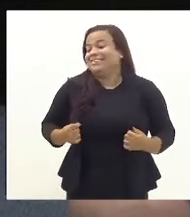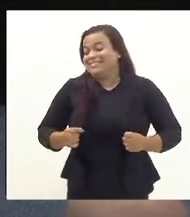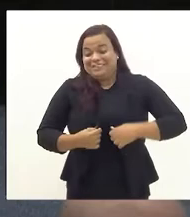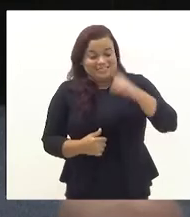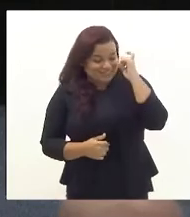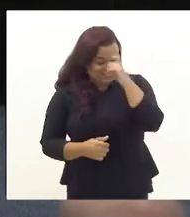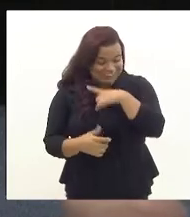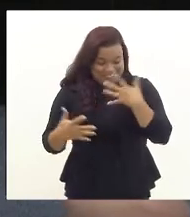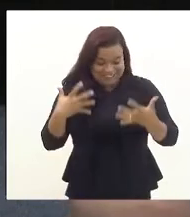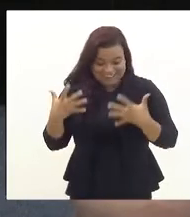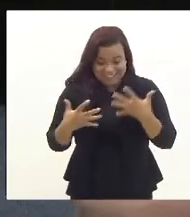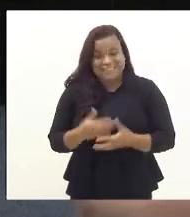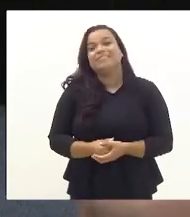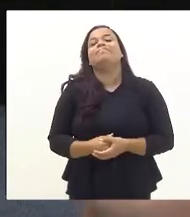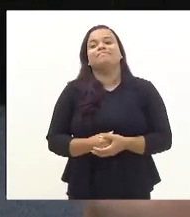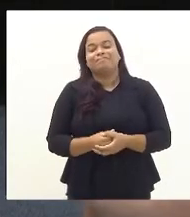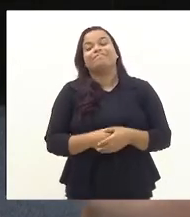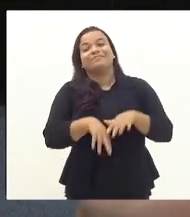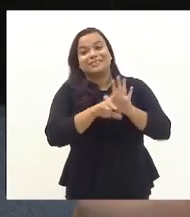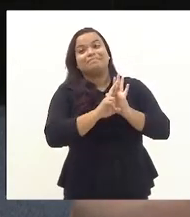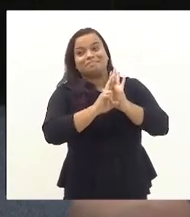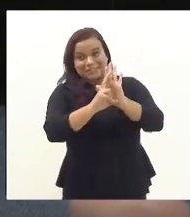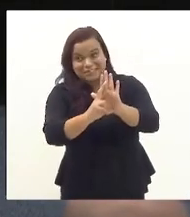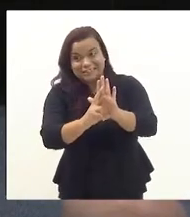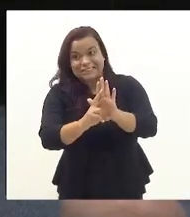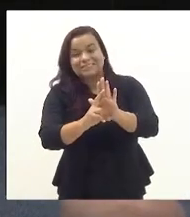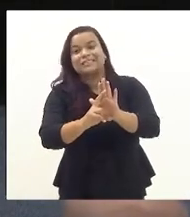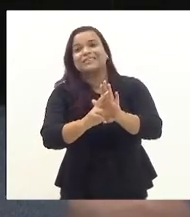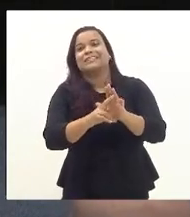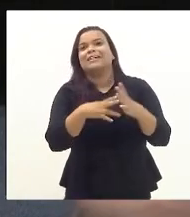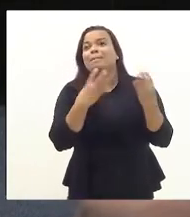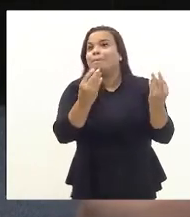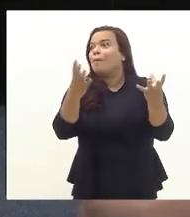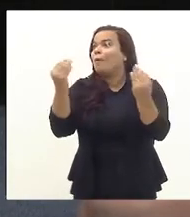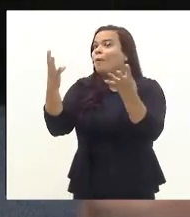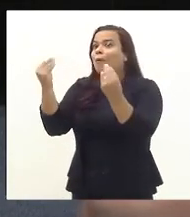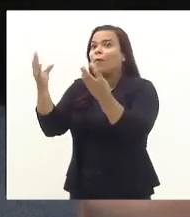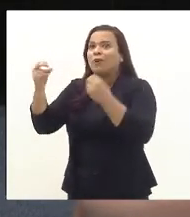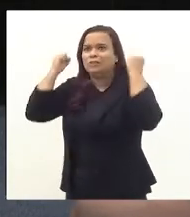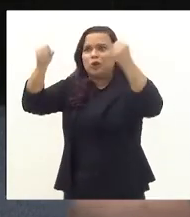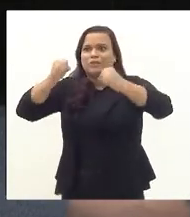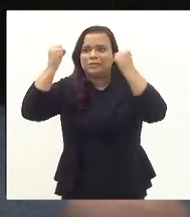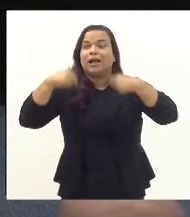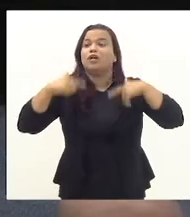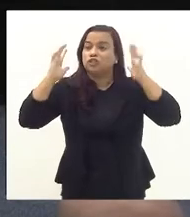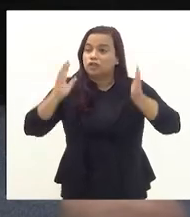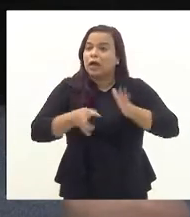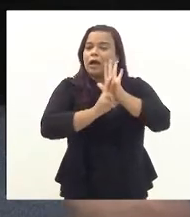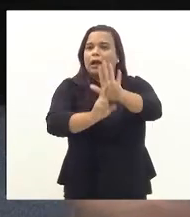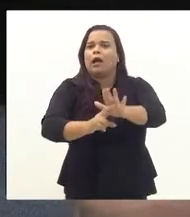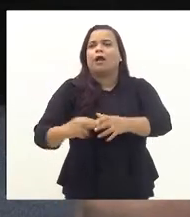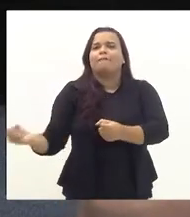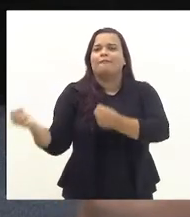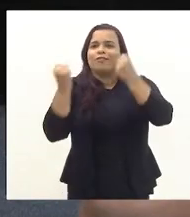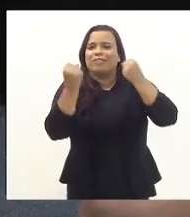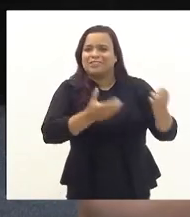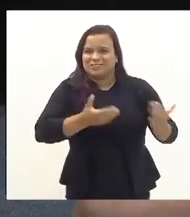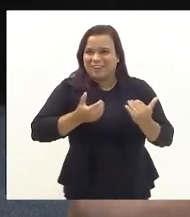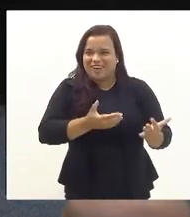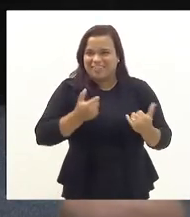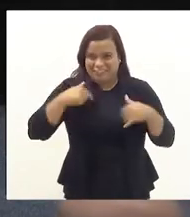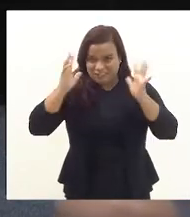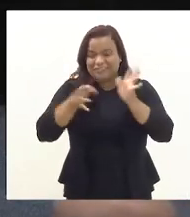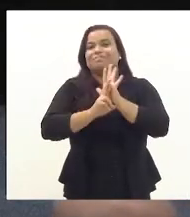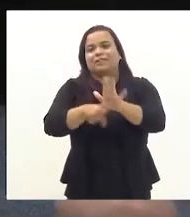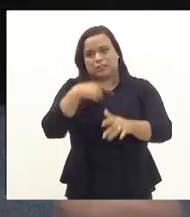difícil, né, ser um representante de muitas torcidas. Fui representante da Força Jovem, né, e a gente sabe o que